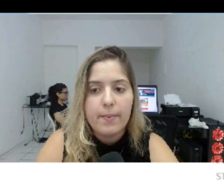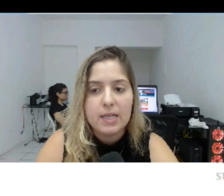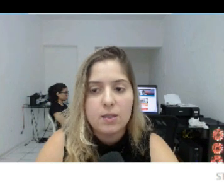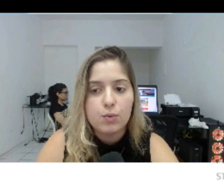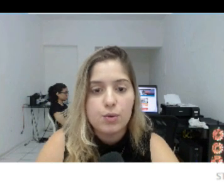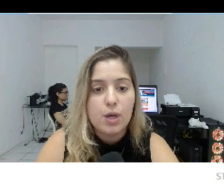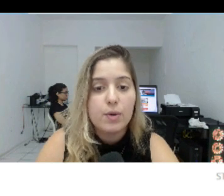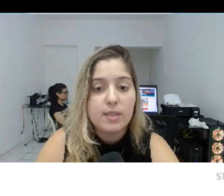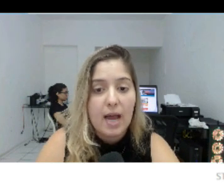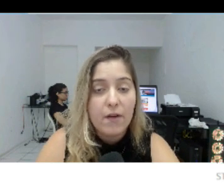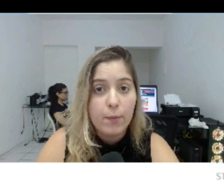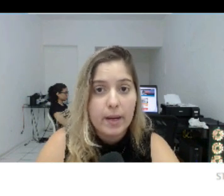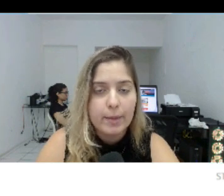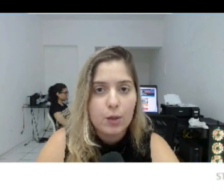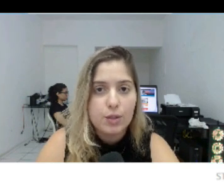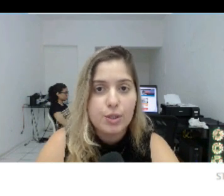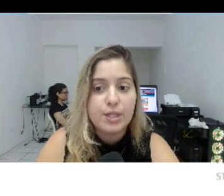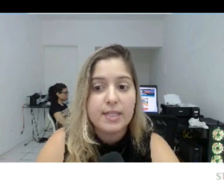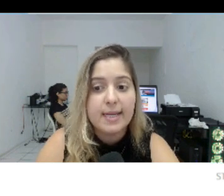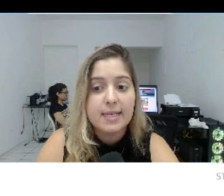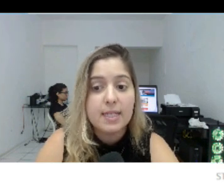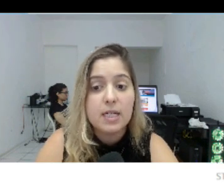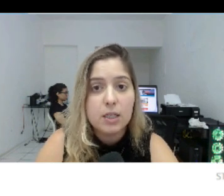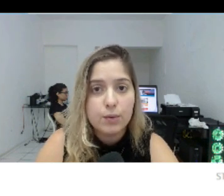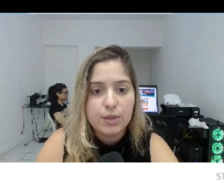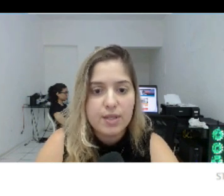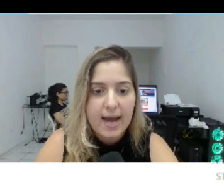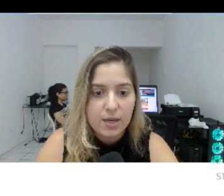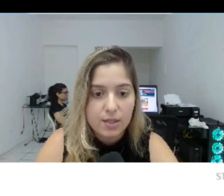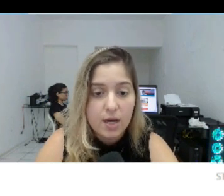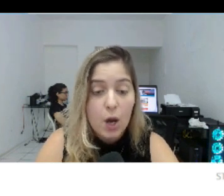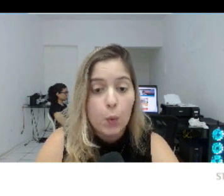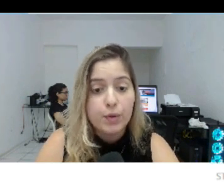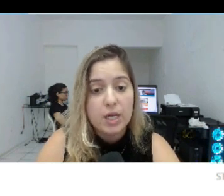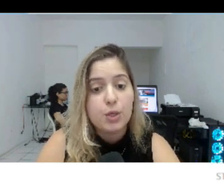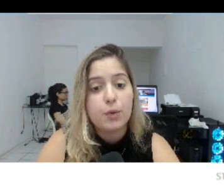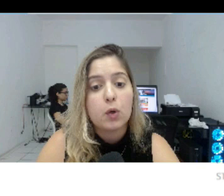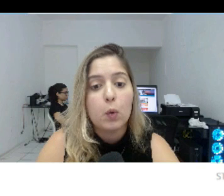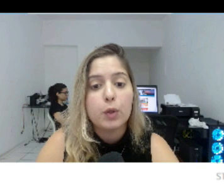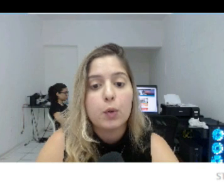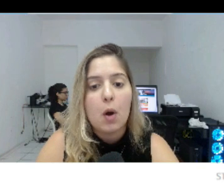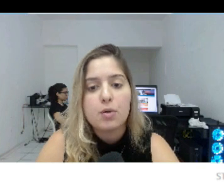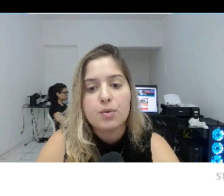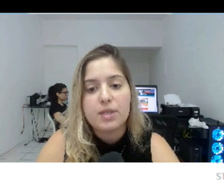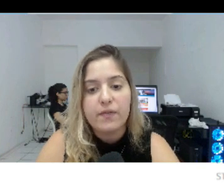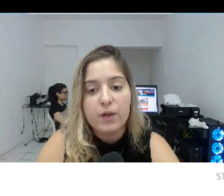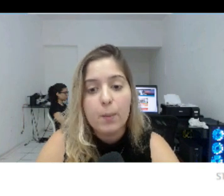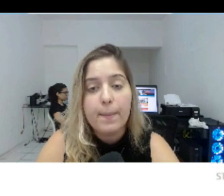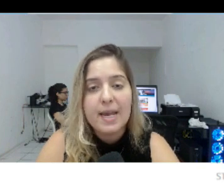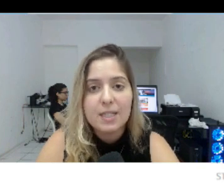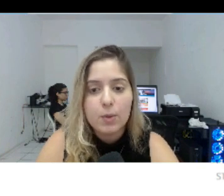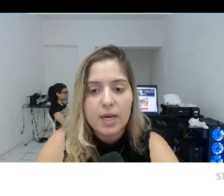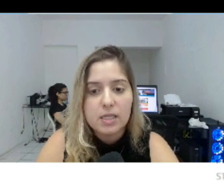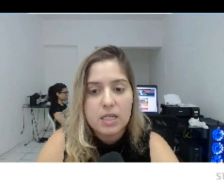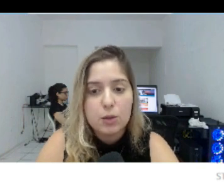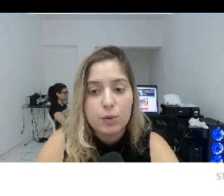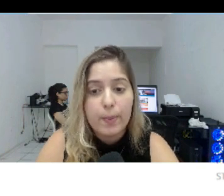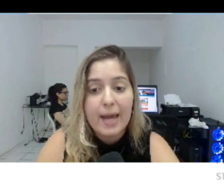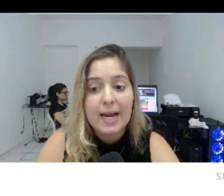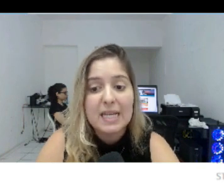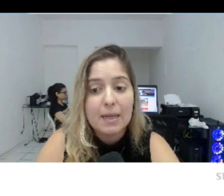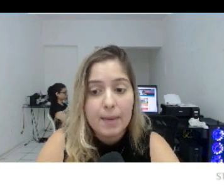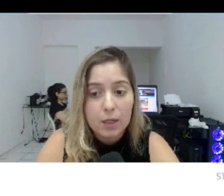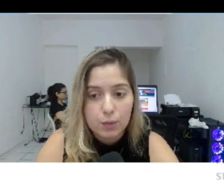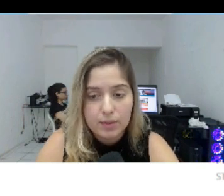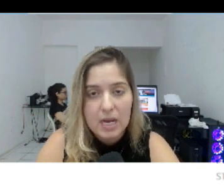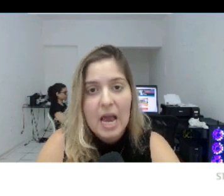proibir celebração de união estável para menores de 16 anos de idade. O texto inclui no Código Civil um mesmo requisitos